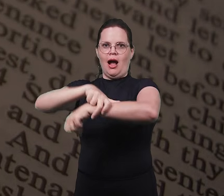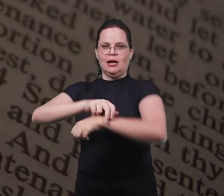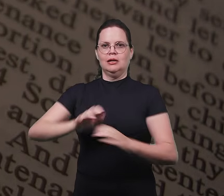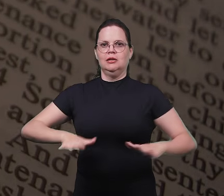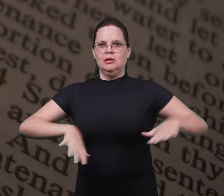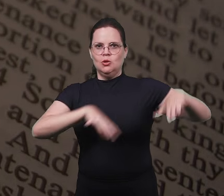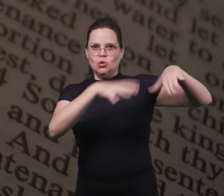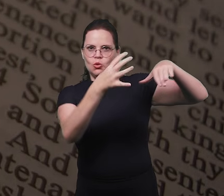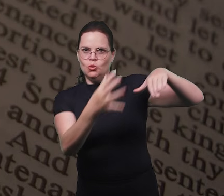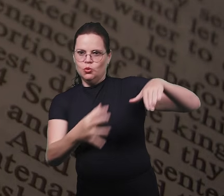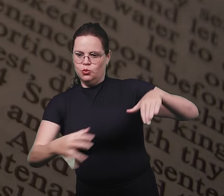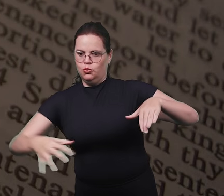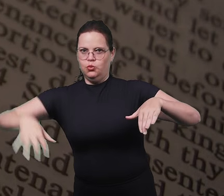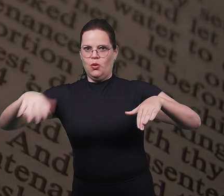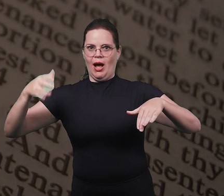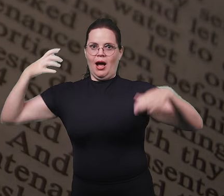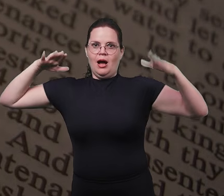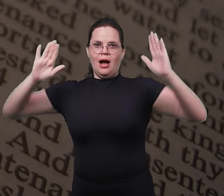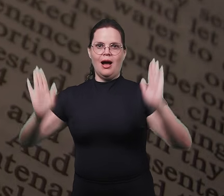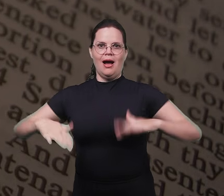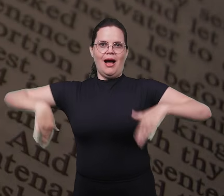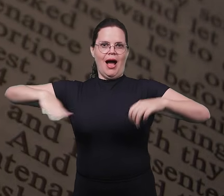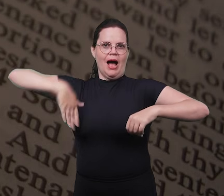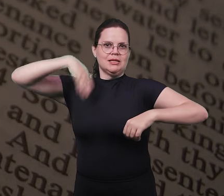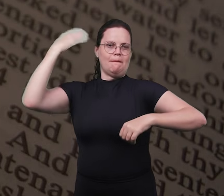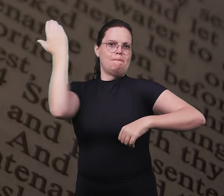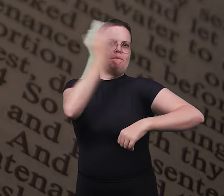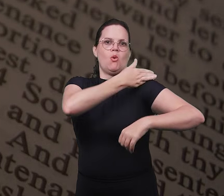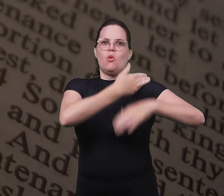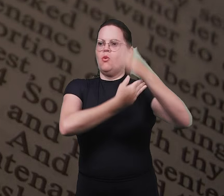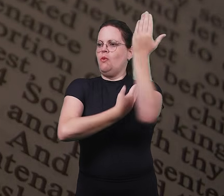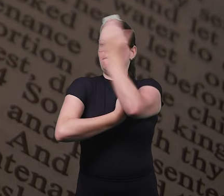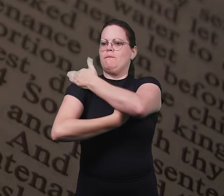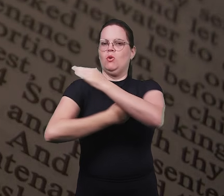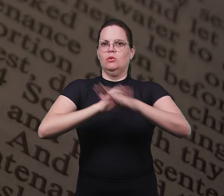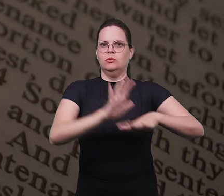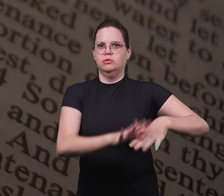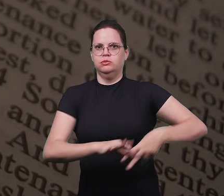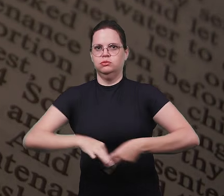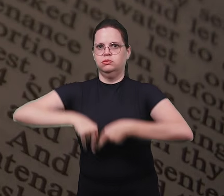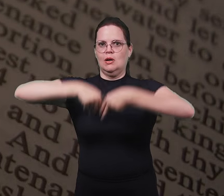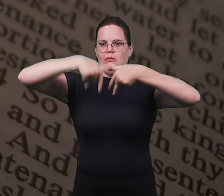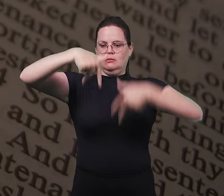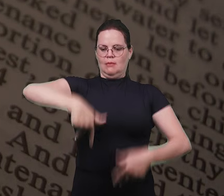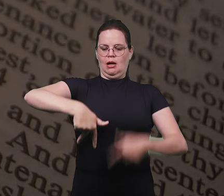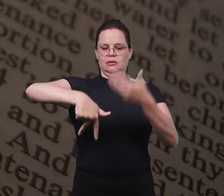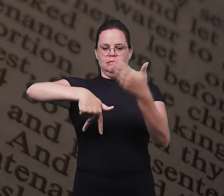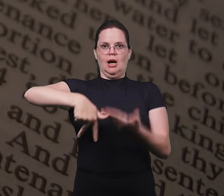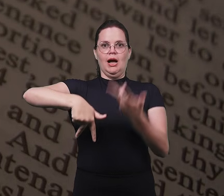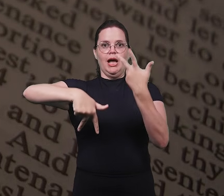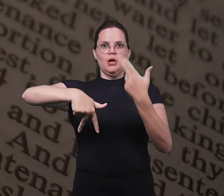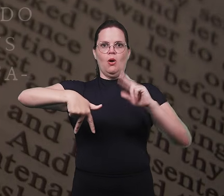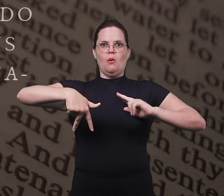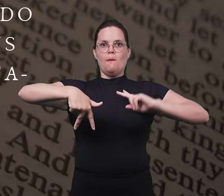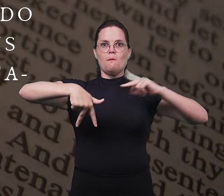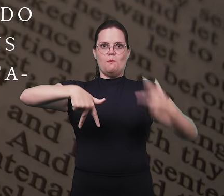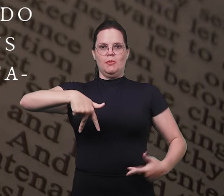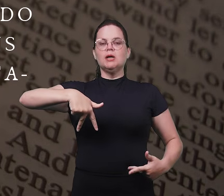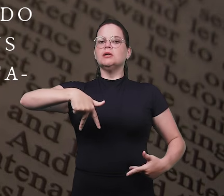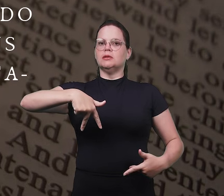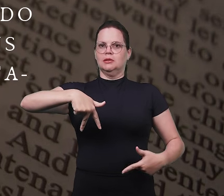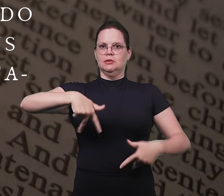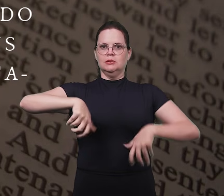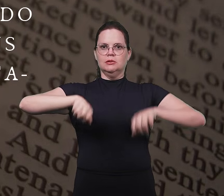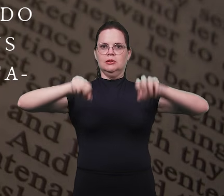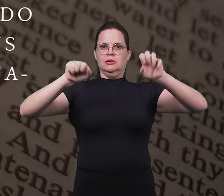posto em pé como um homem, e foi-lhe dado um coração de homem. Verso 5.